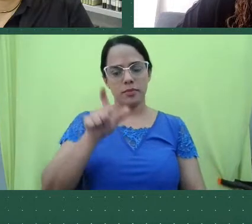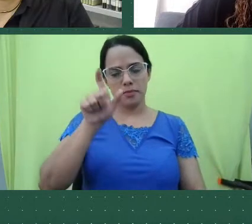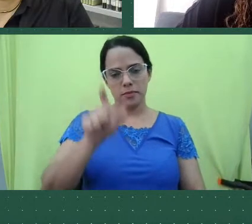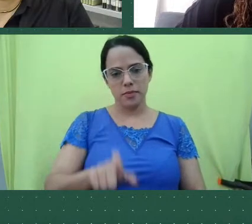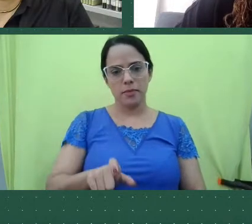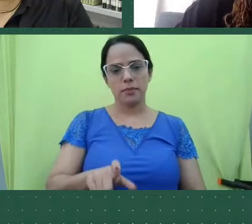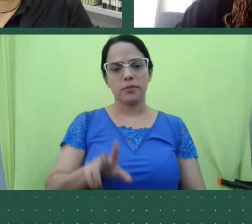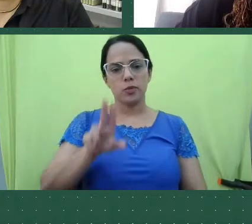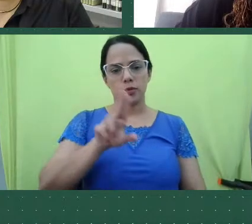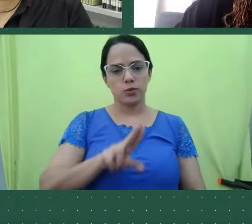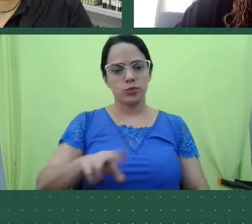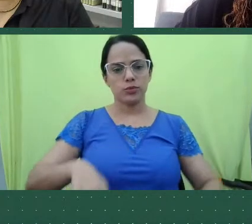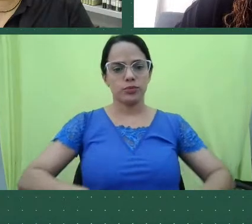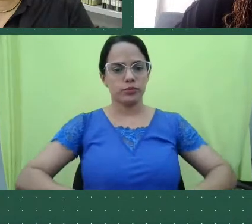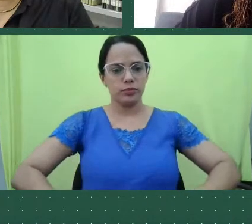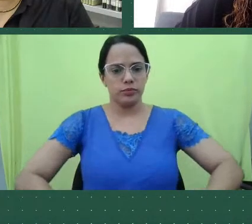paciente.